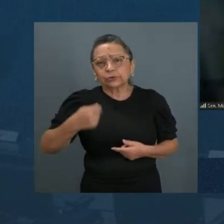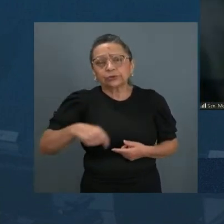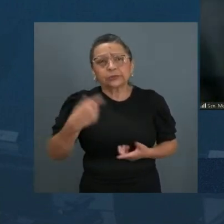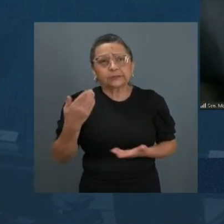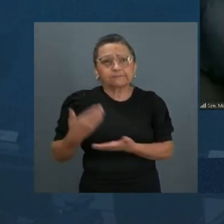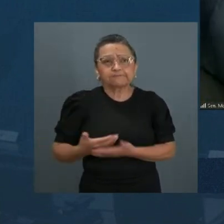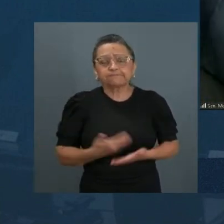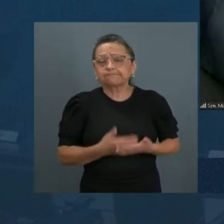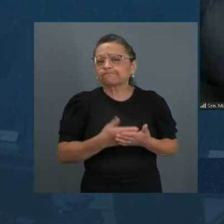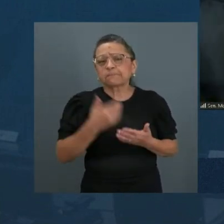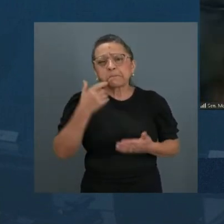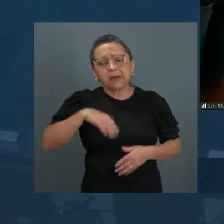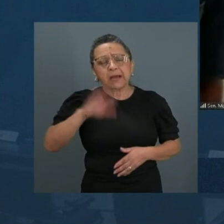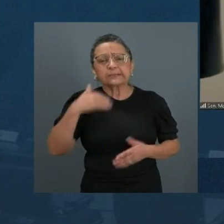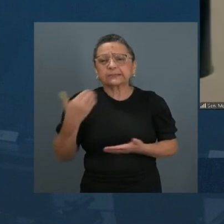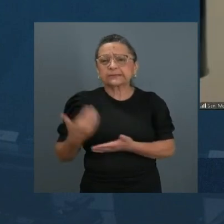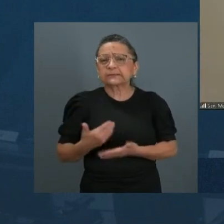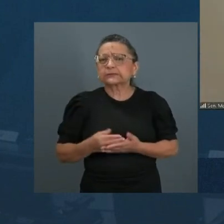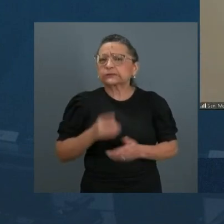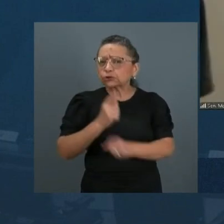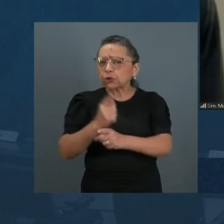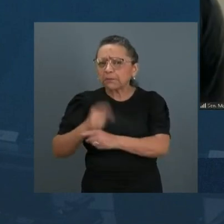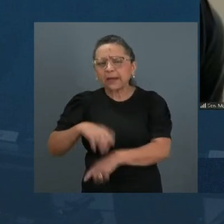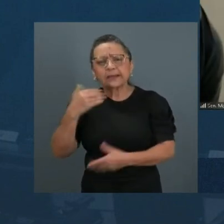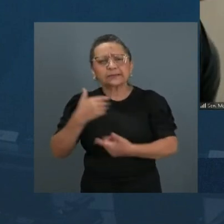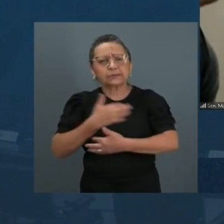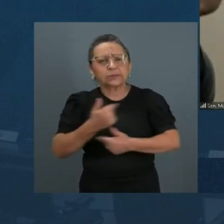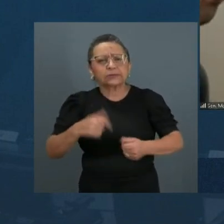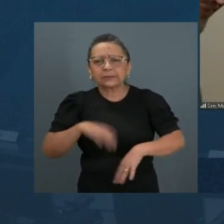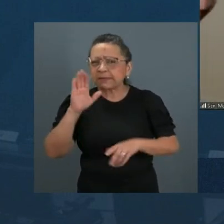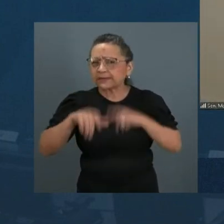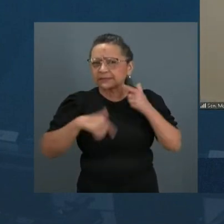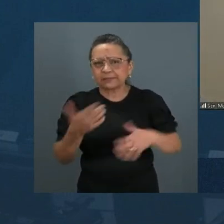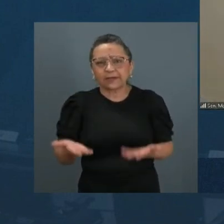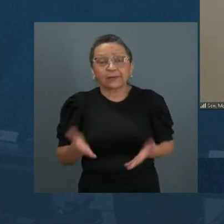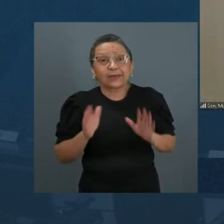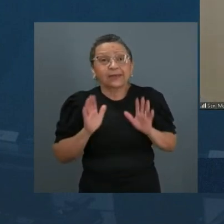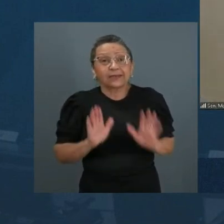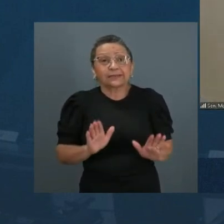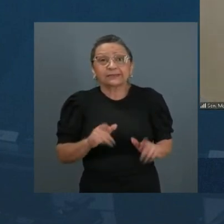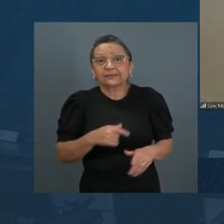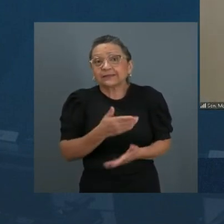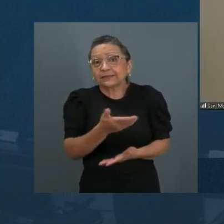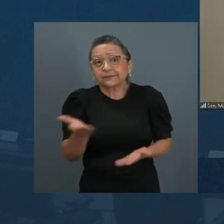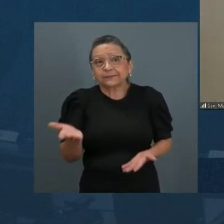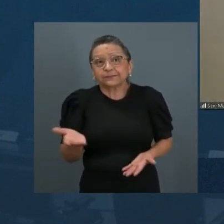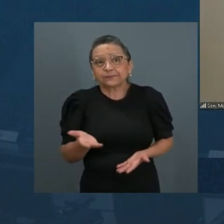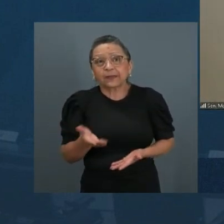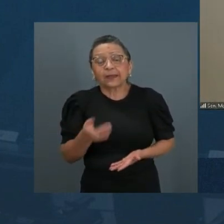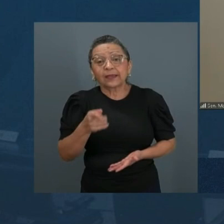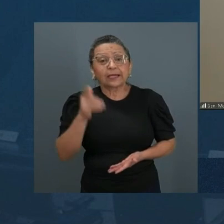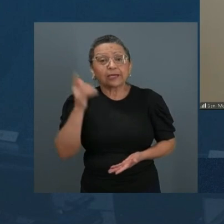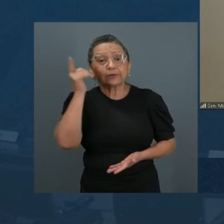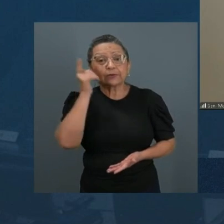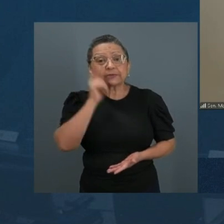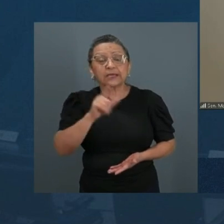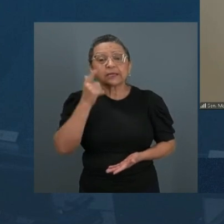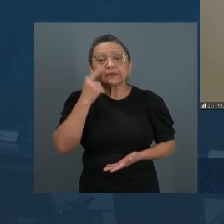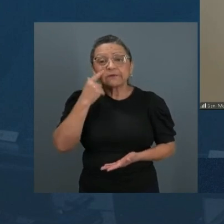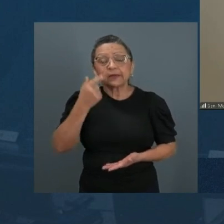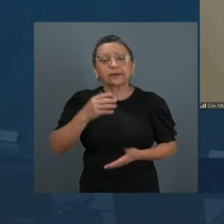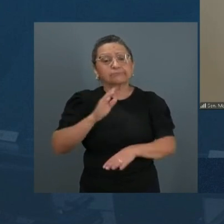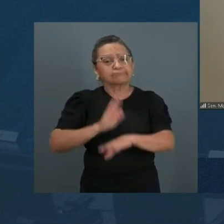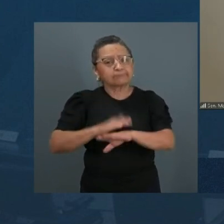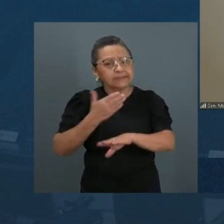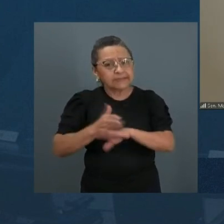procura mais talentos dele para ele ter mais trabalho. E assim, isso ele consegue exercer